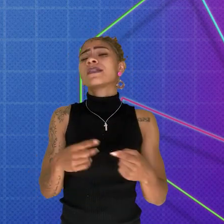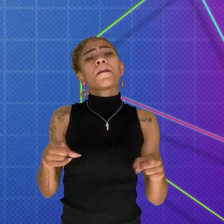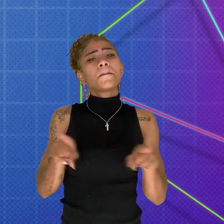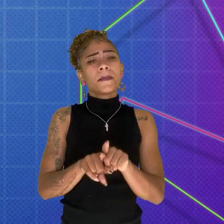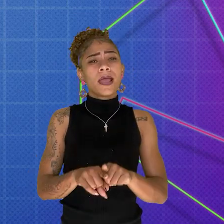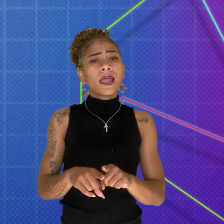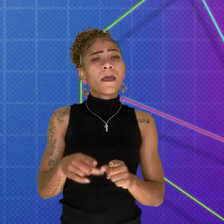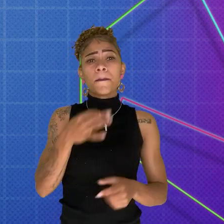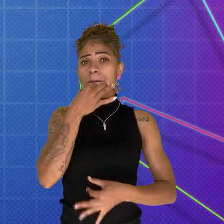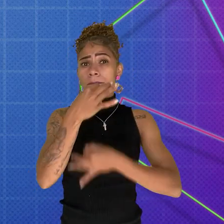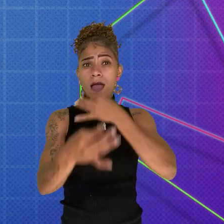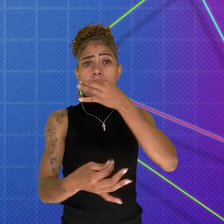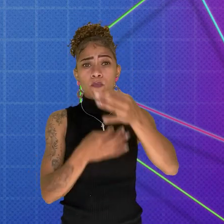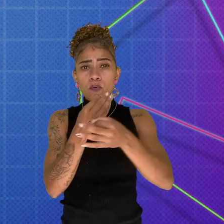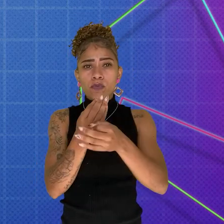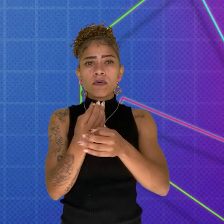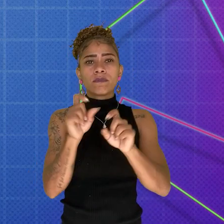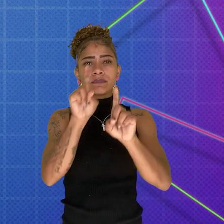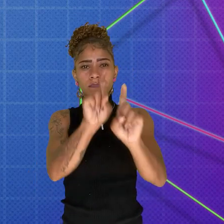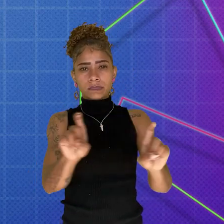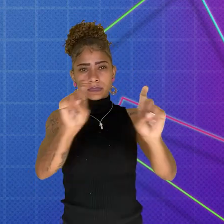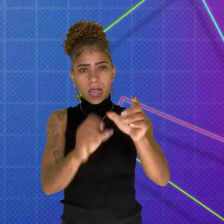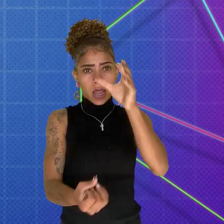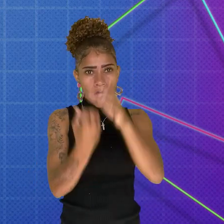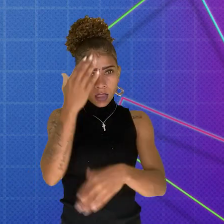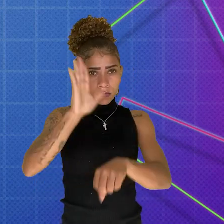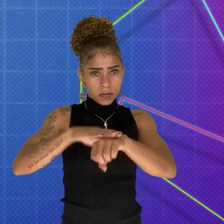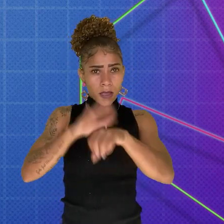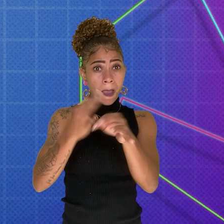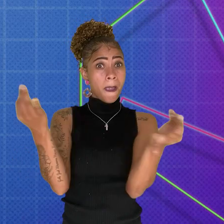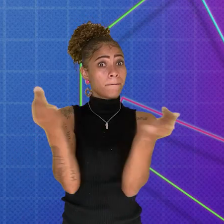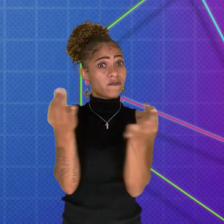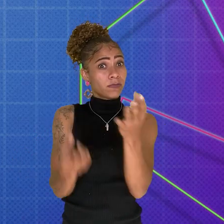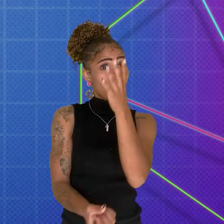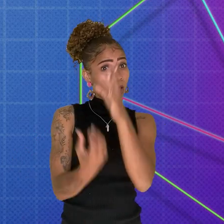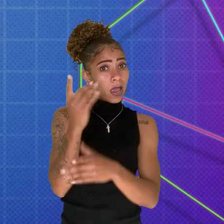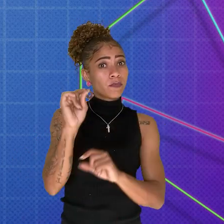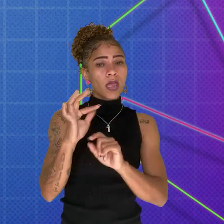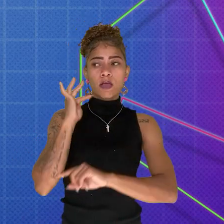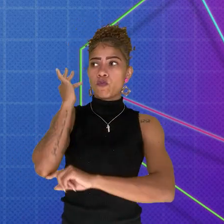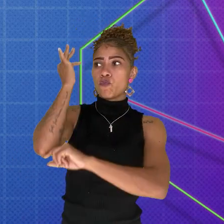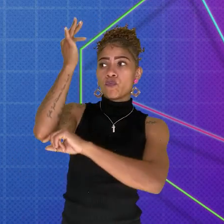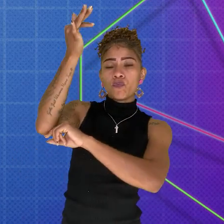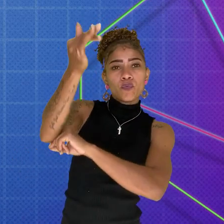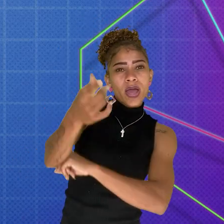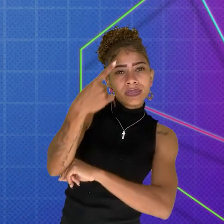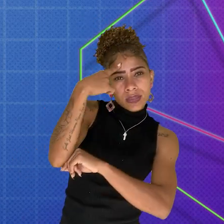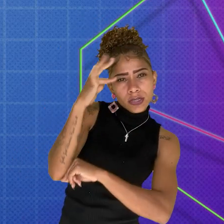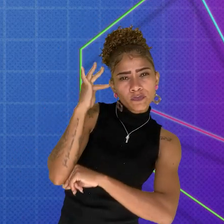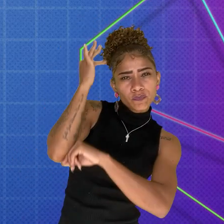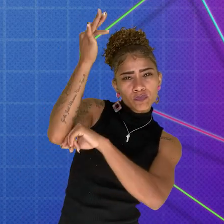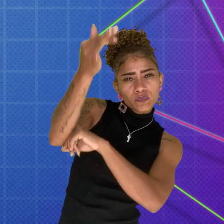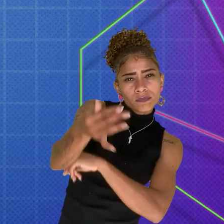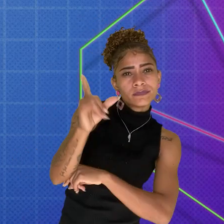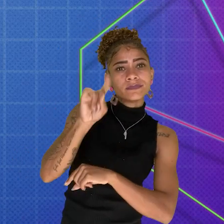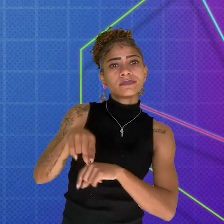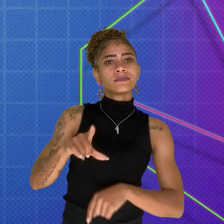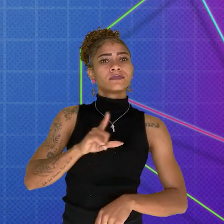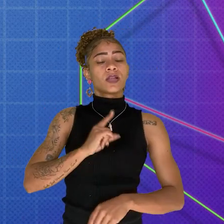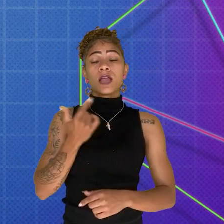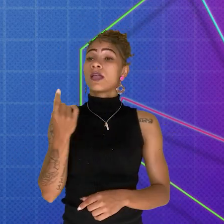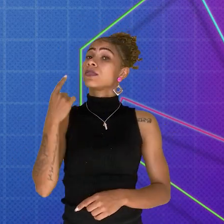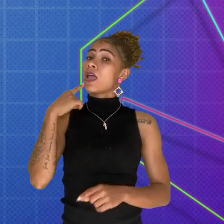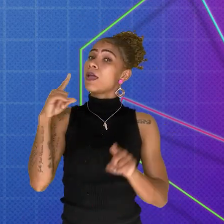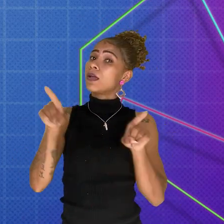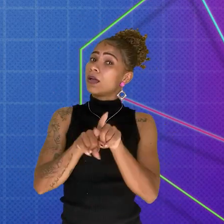blops e efeitos sonoros cibernéticos. Esses sons são perfeitos para criar uma atmosfera futurística e cibernética no jogo. Samplers,